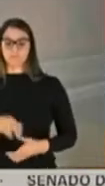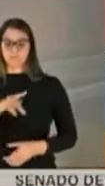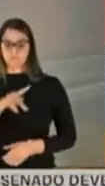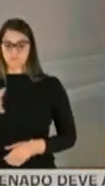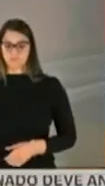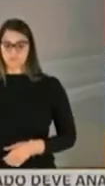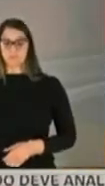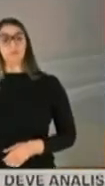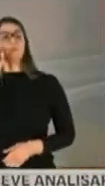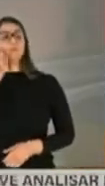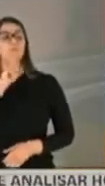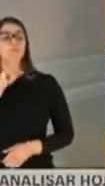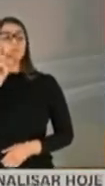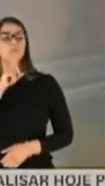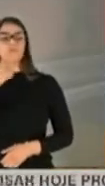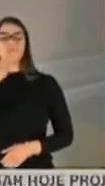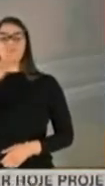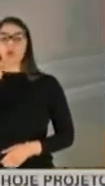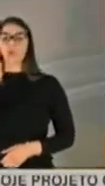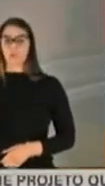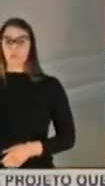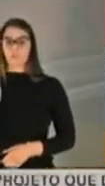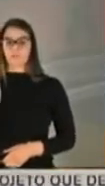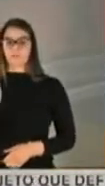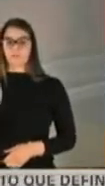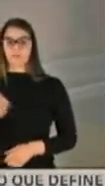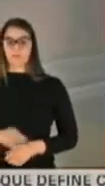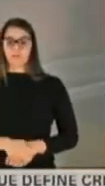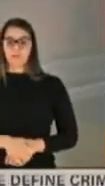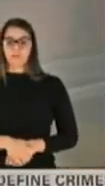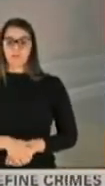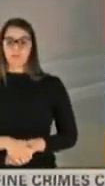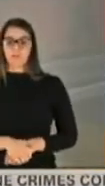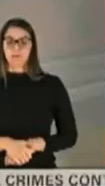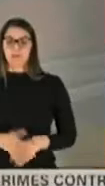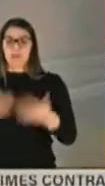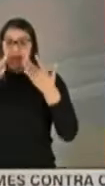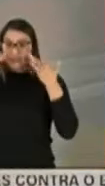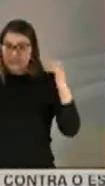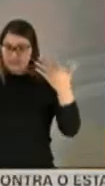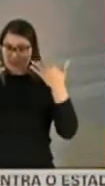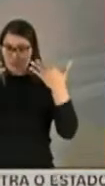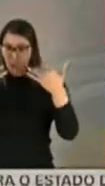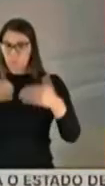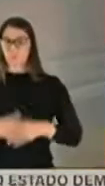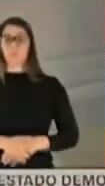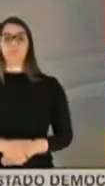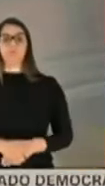dos Estados Unidos diz o seguinte, prestem atenção,